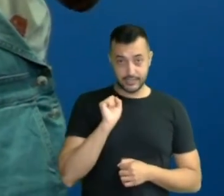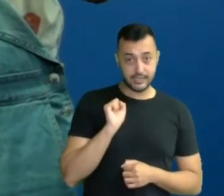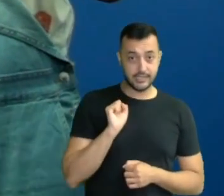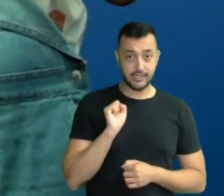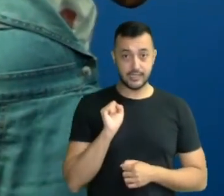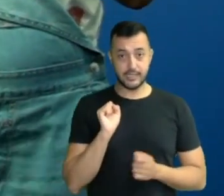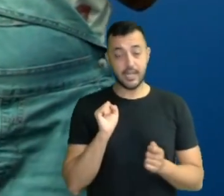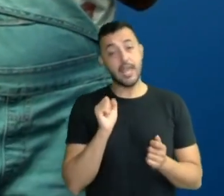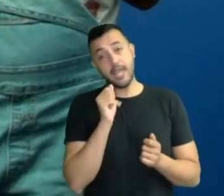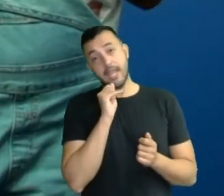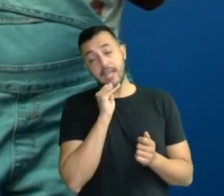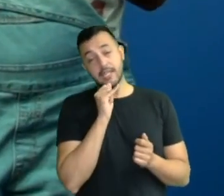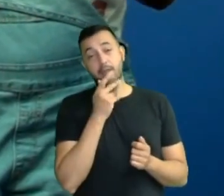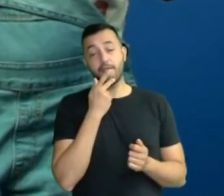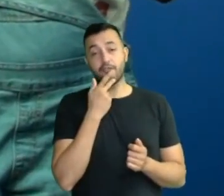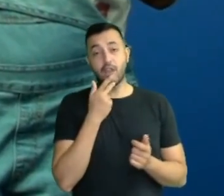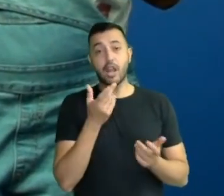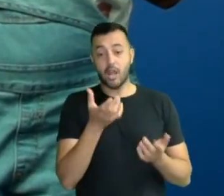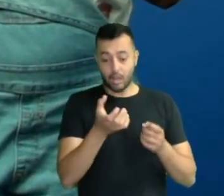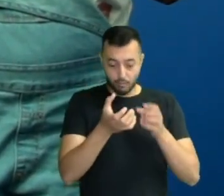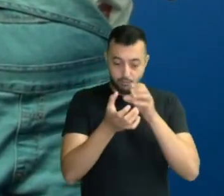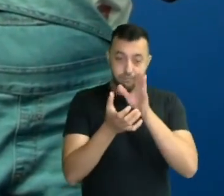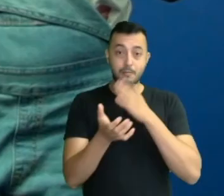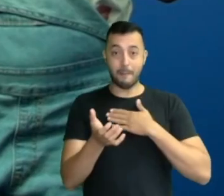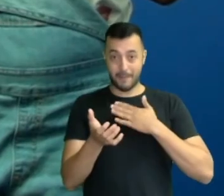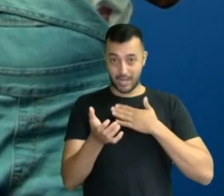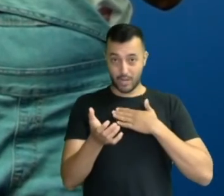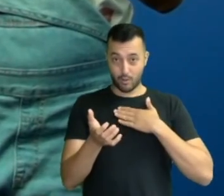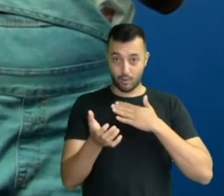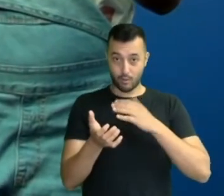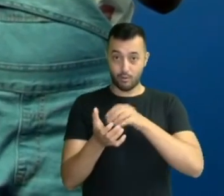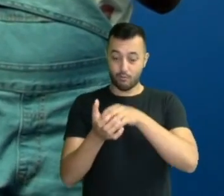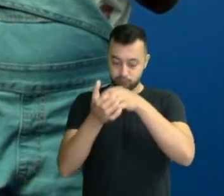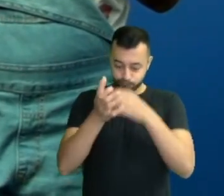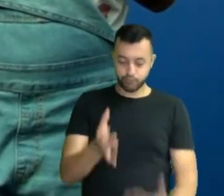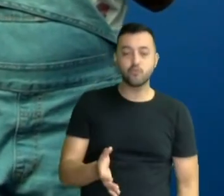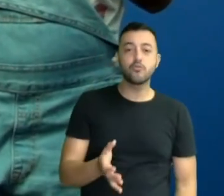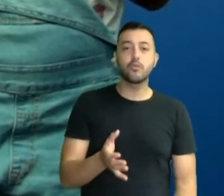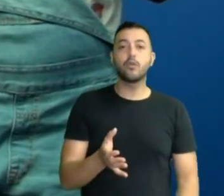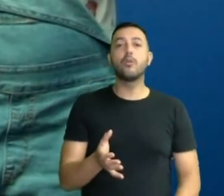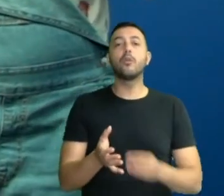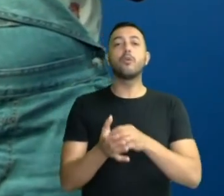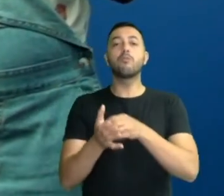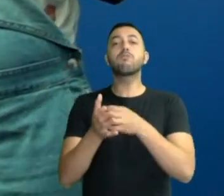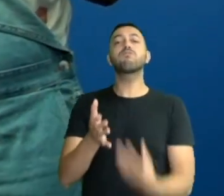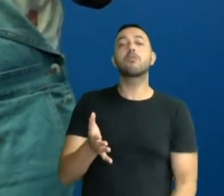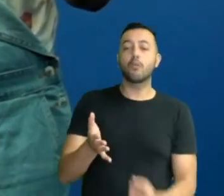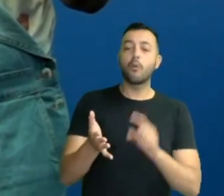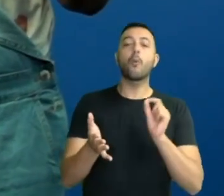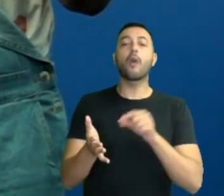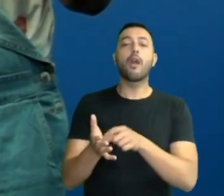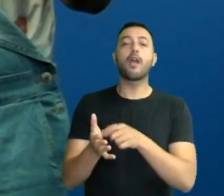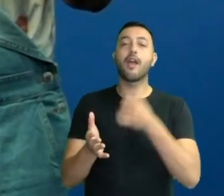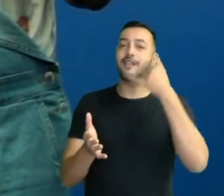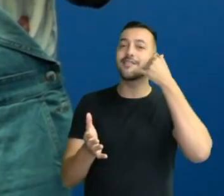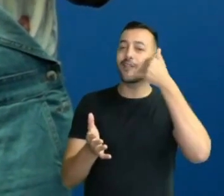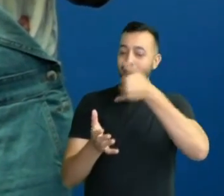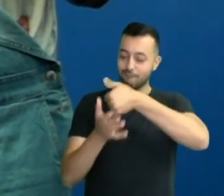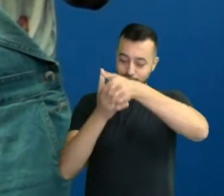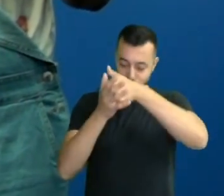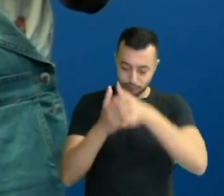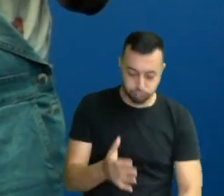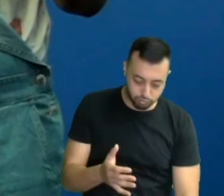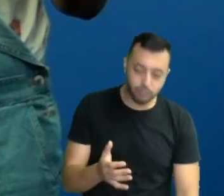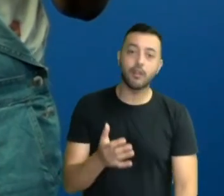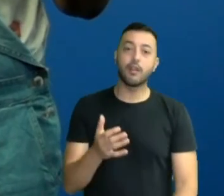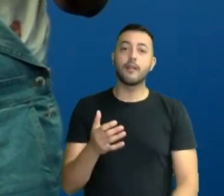Então, caiu da minha mão. Se me caiu. E o que foi que caiu? O celular. Então, como celular